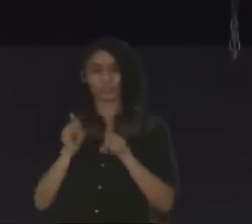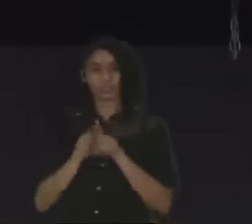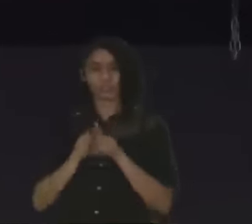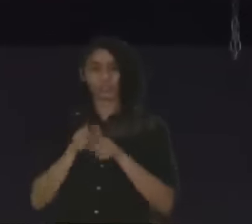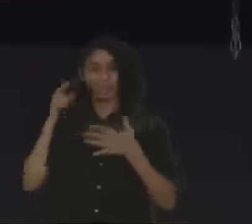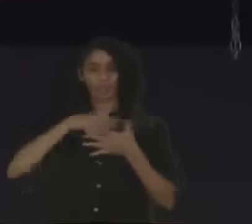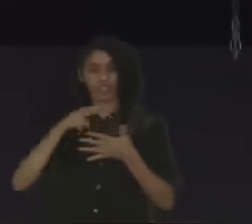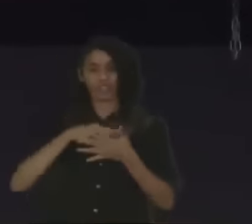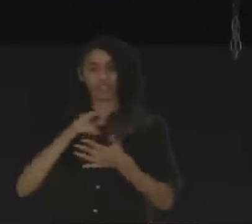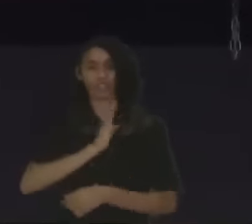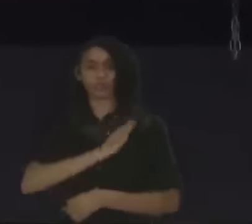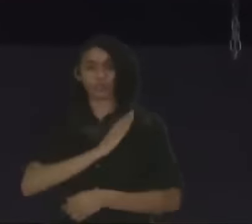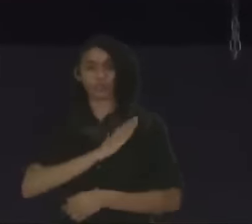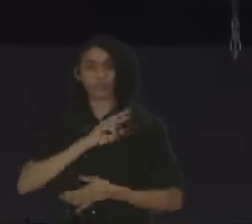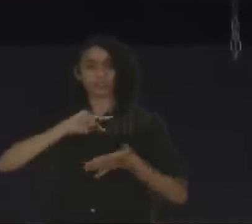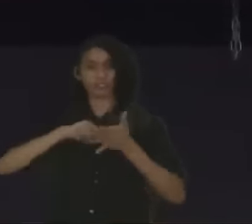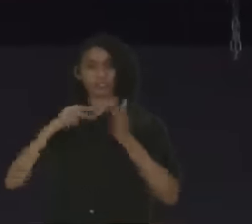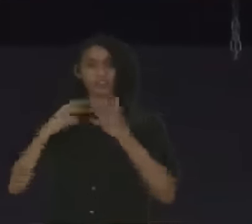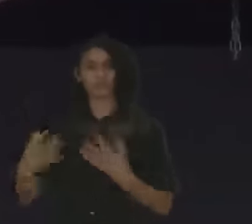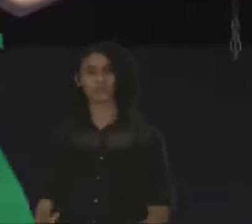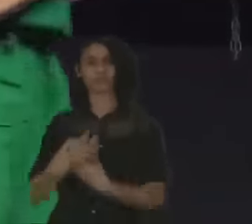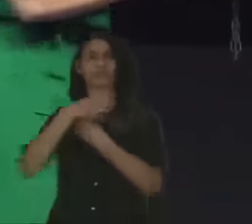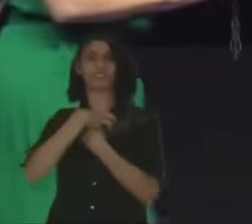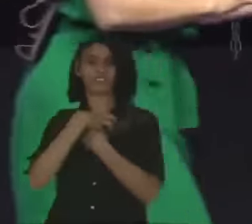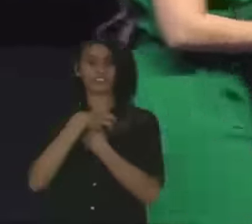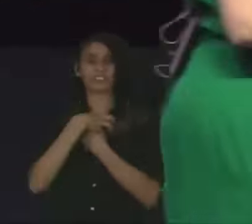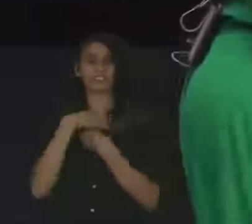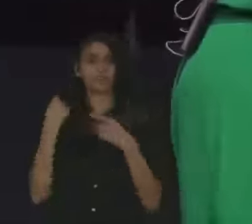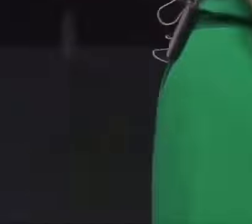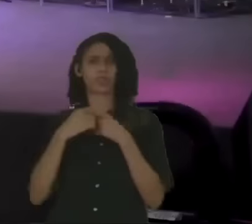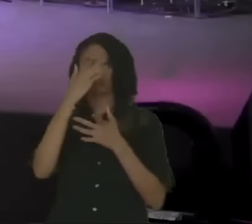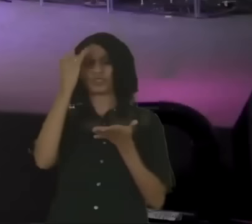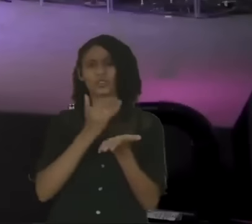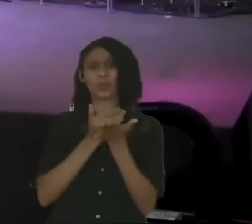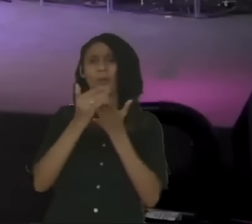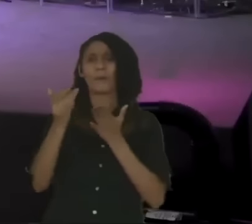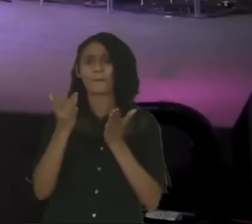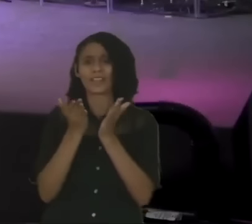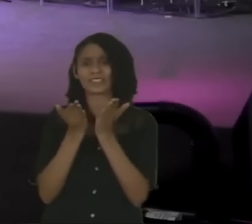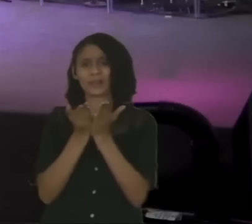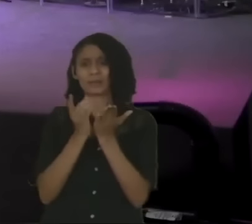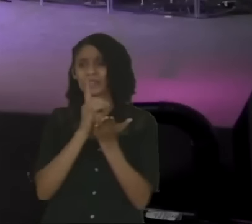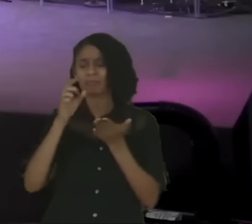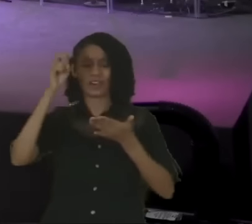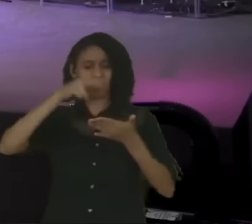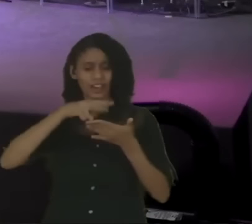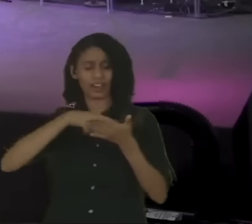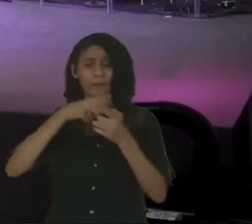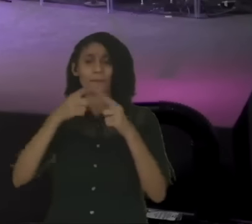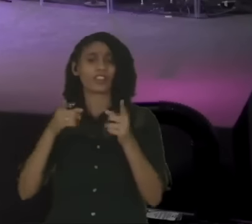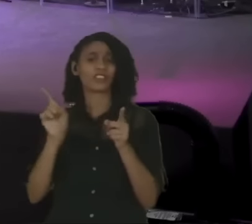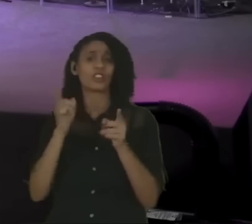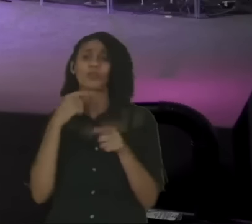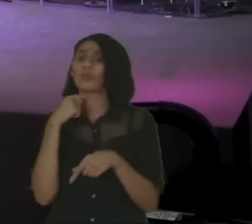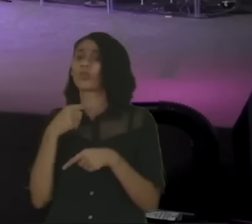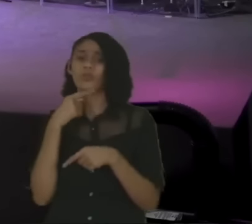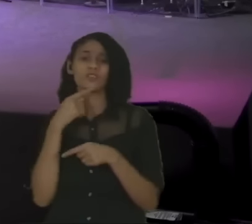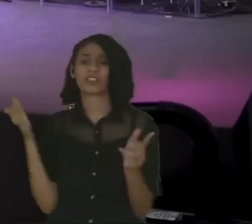ela porque muitas pessoas começam e não terminam porque querem conhecer somente o livro